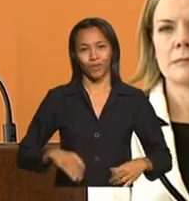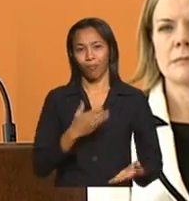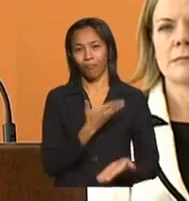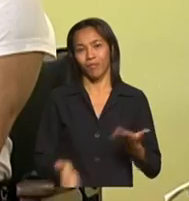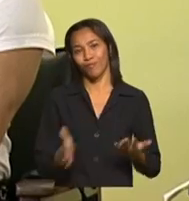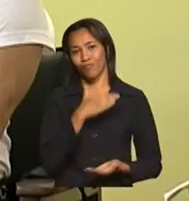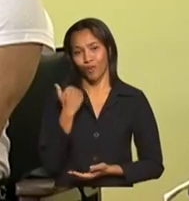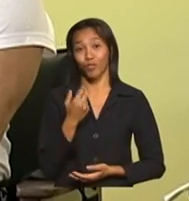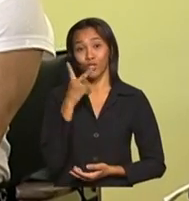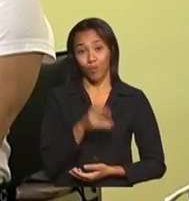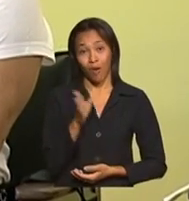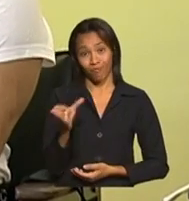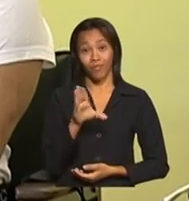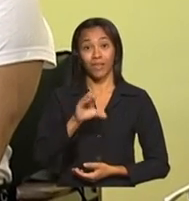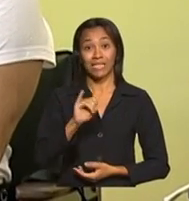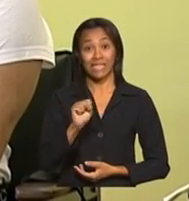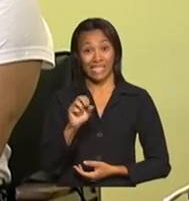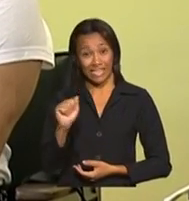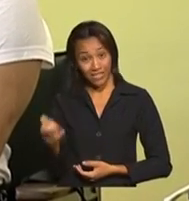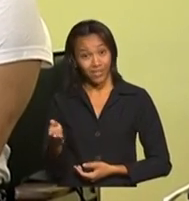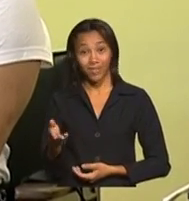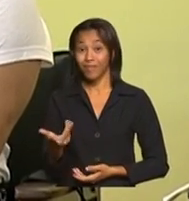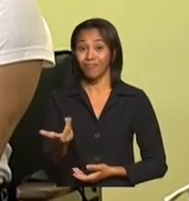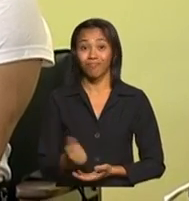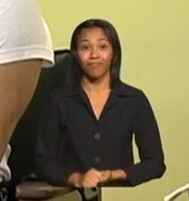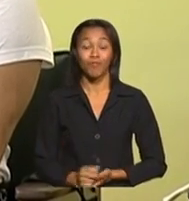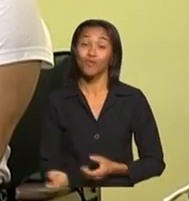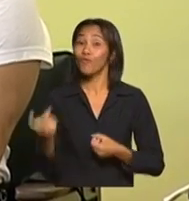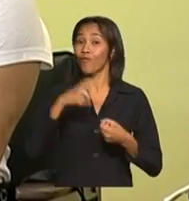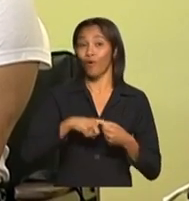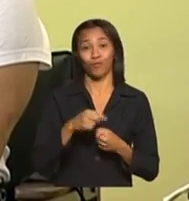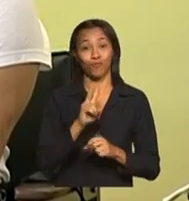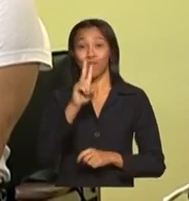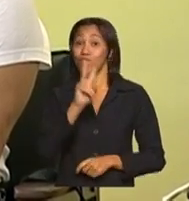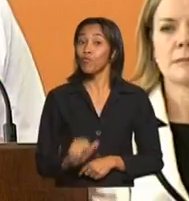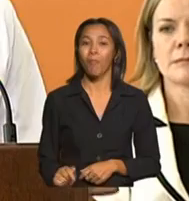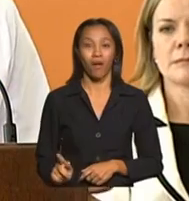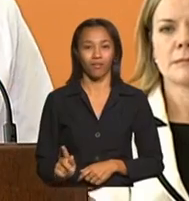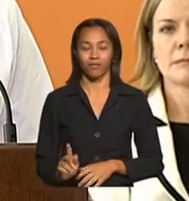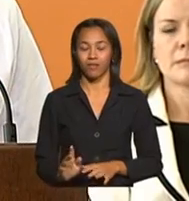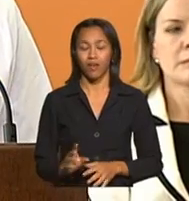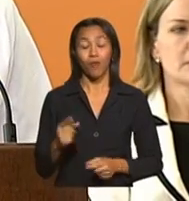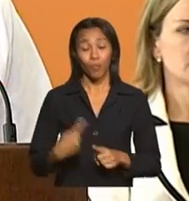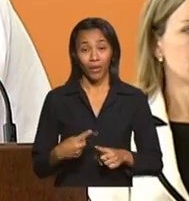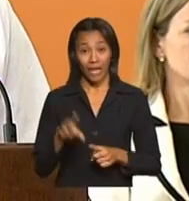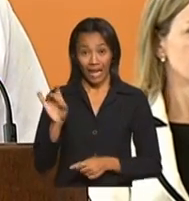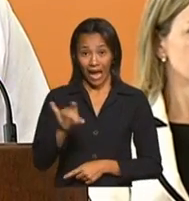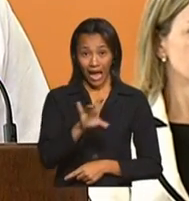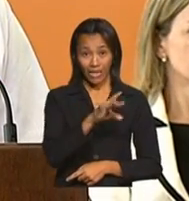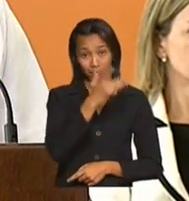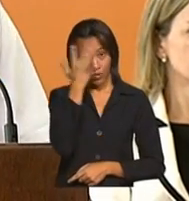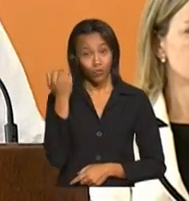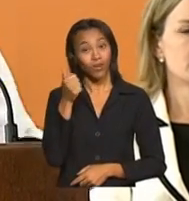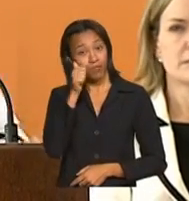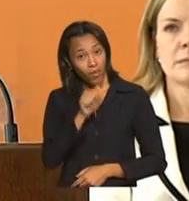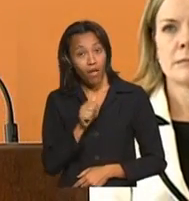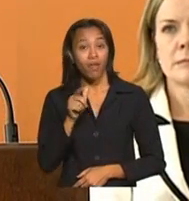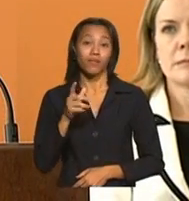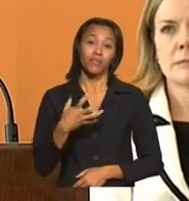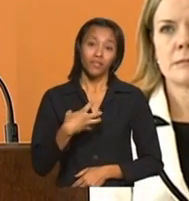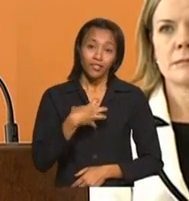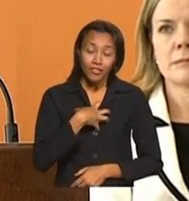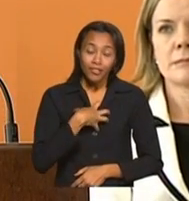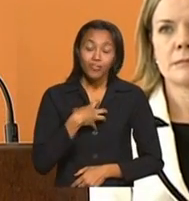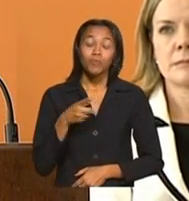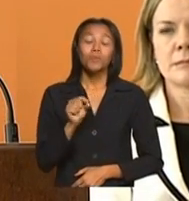São perdas irreparáveis, porque cada uma de nós, que somos mulheres, sabemos que tem uma